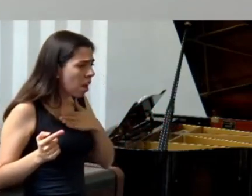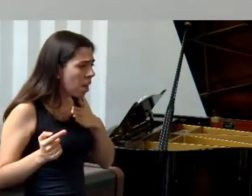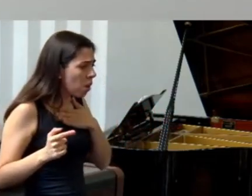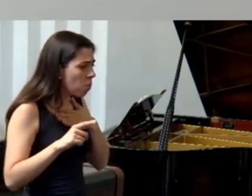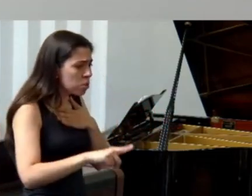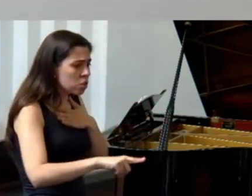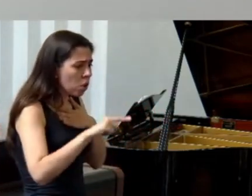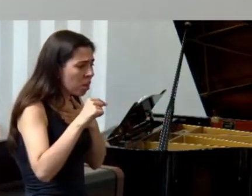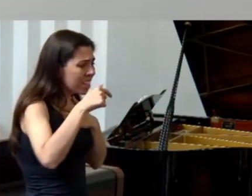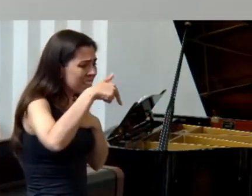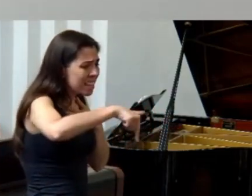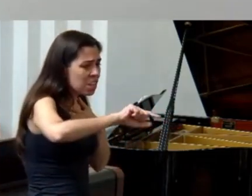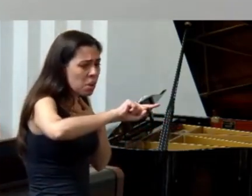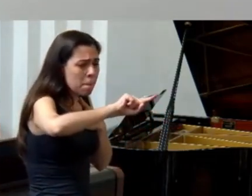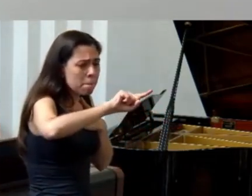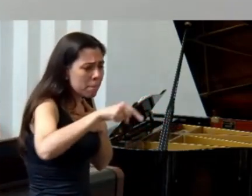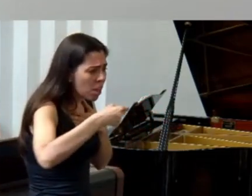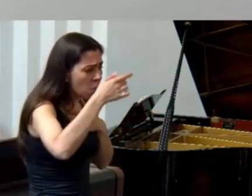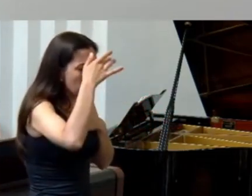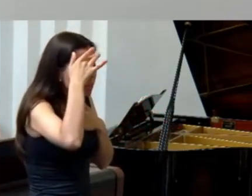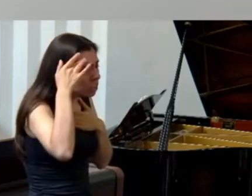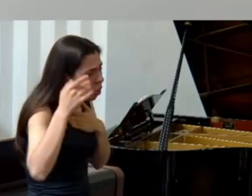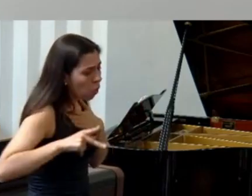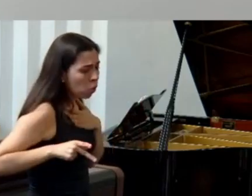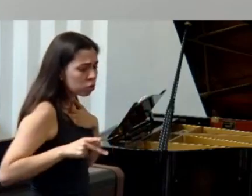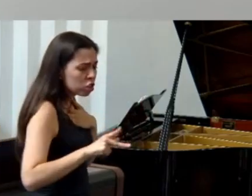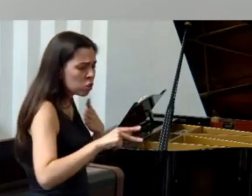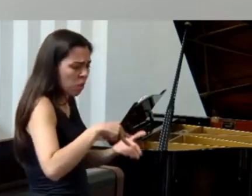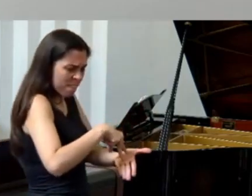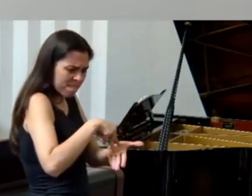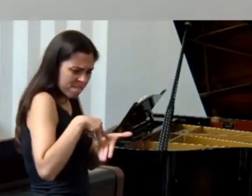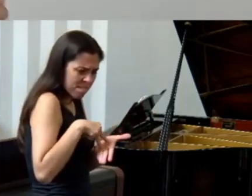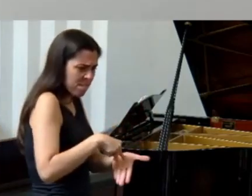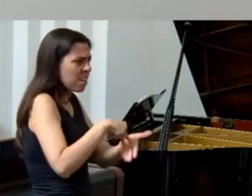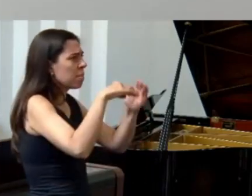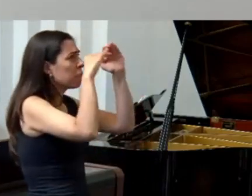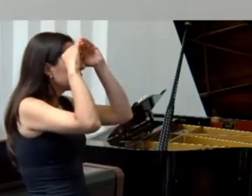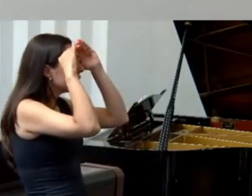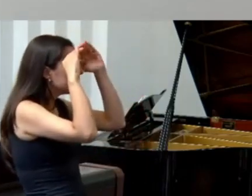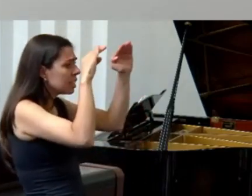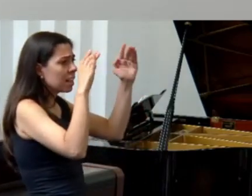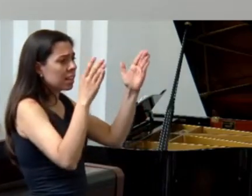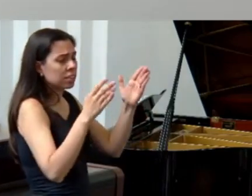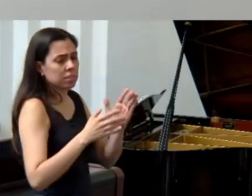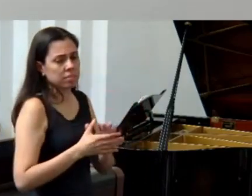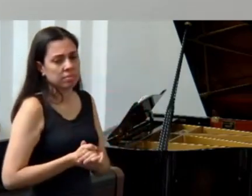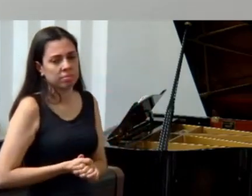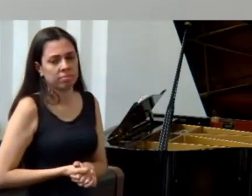Então muitas vezes a nossa percepção está equivocada.